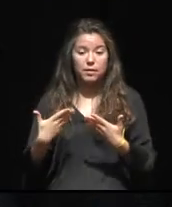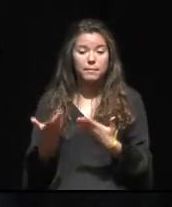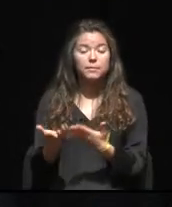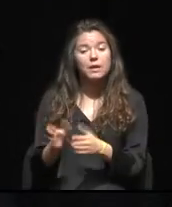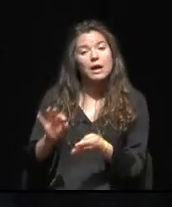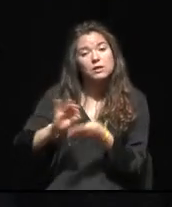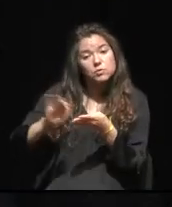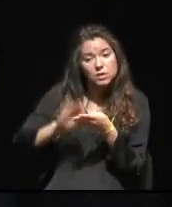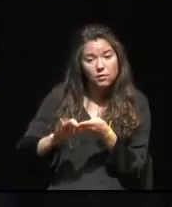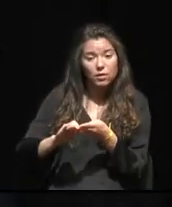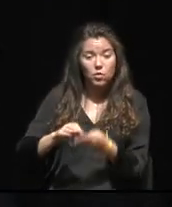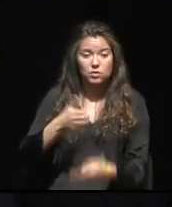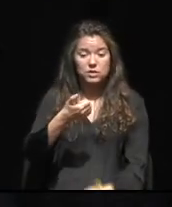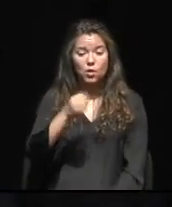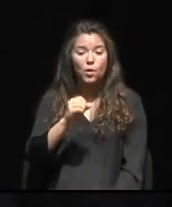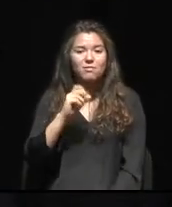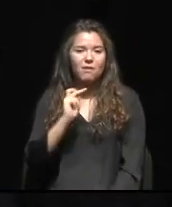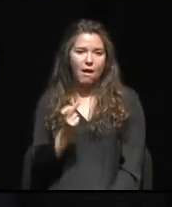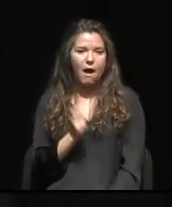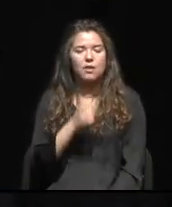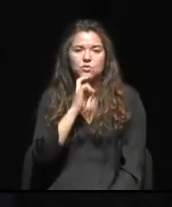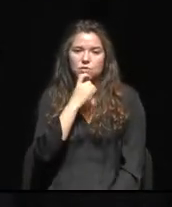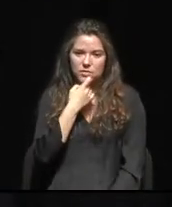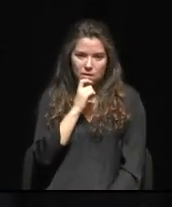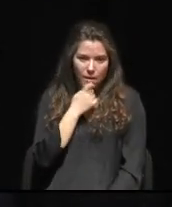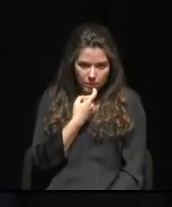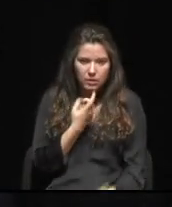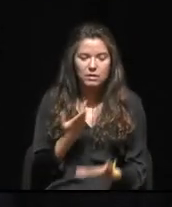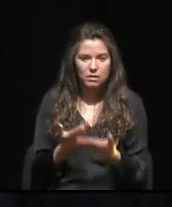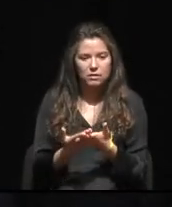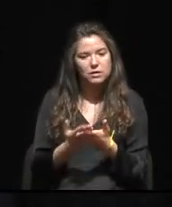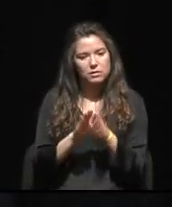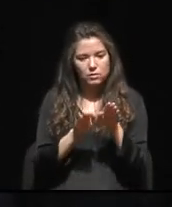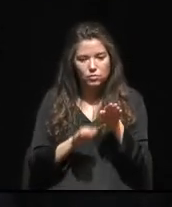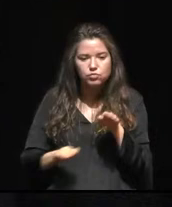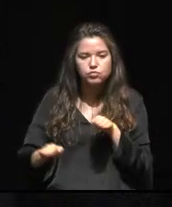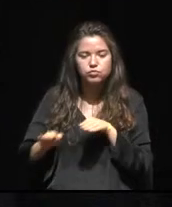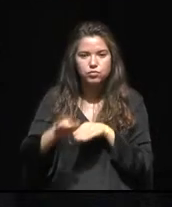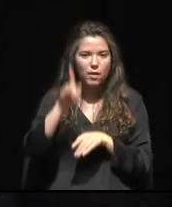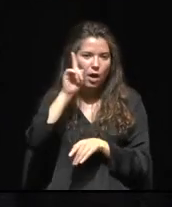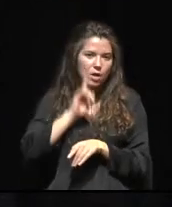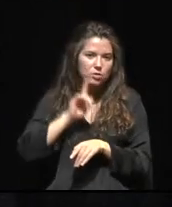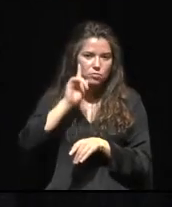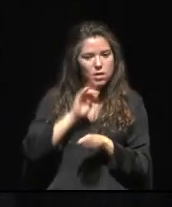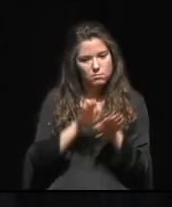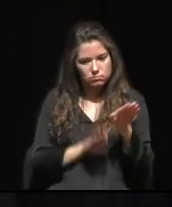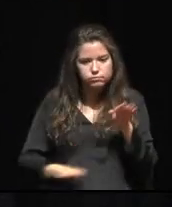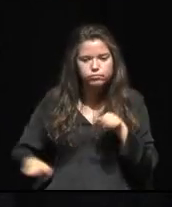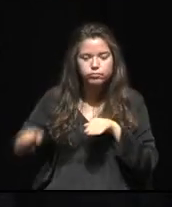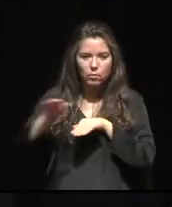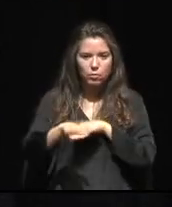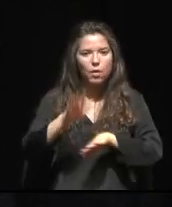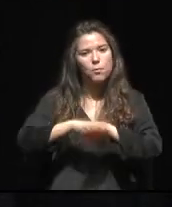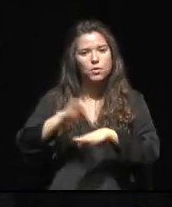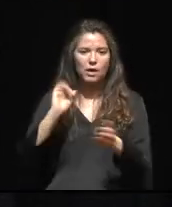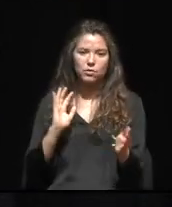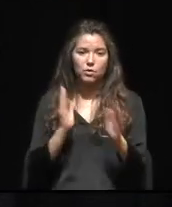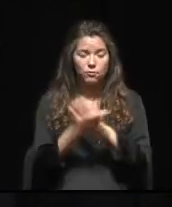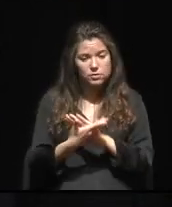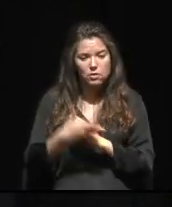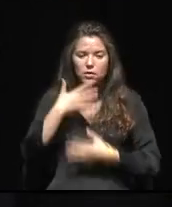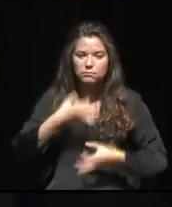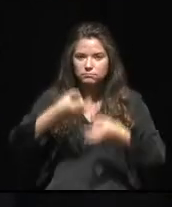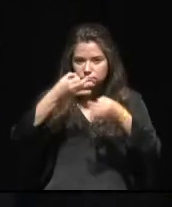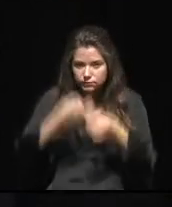quando se assinalam 50 anos do 25 de abril e dos enormes avanços para as mulheres conquistados com a revolução